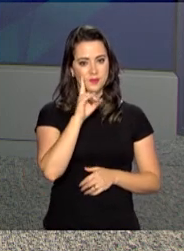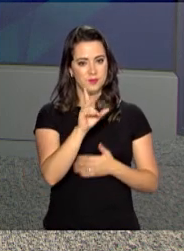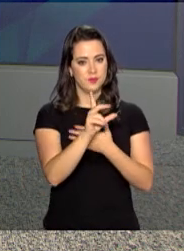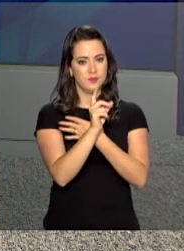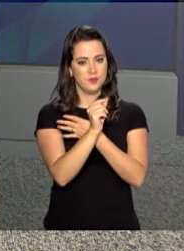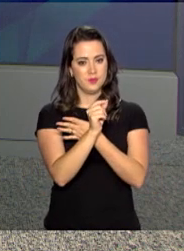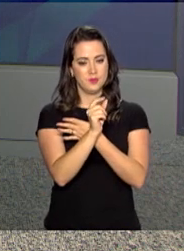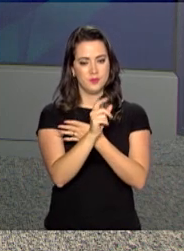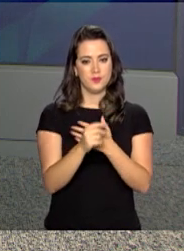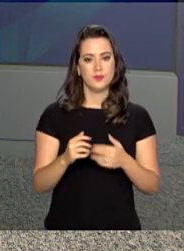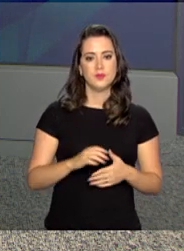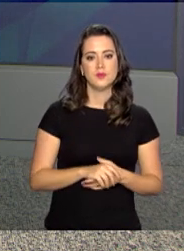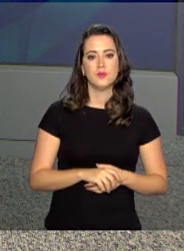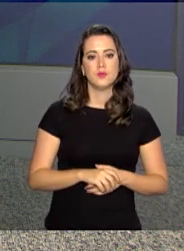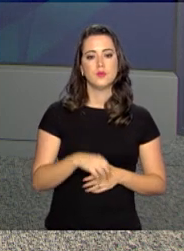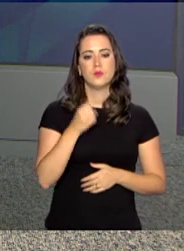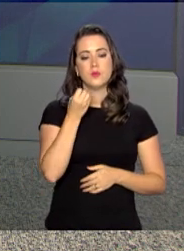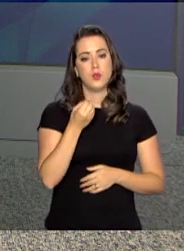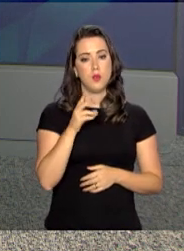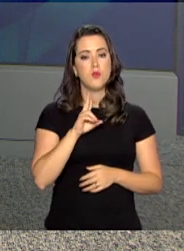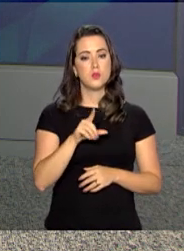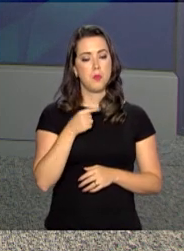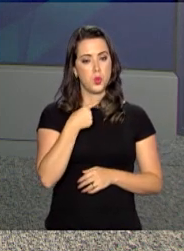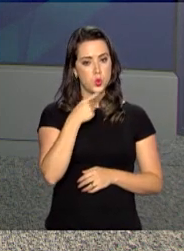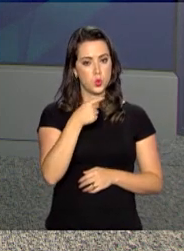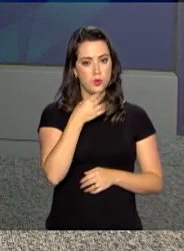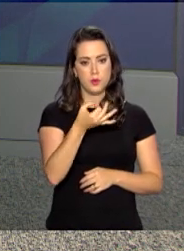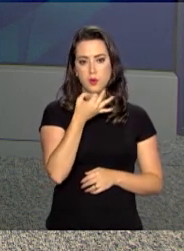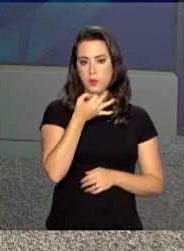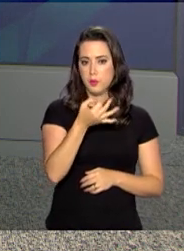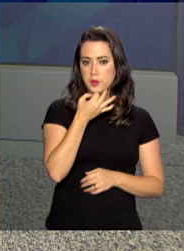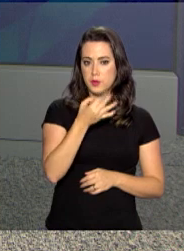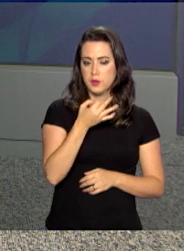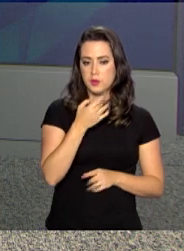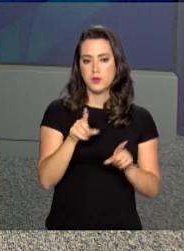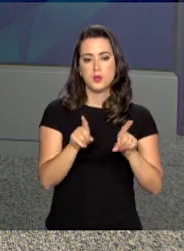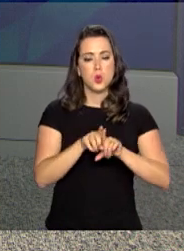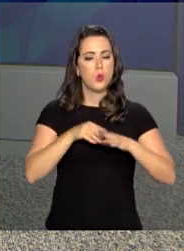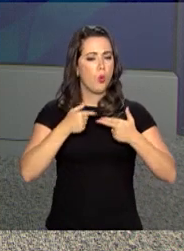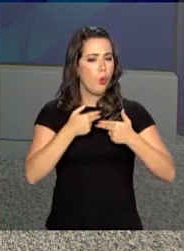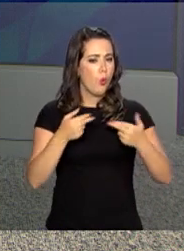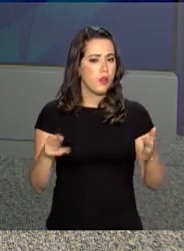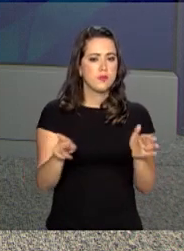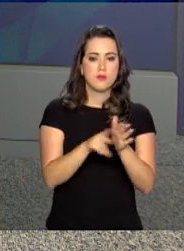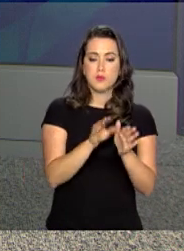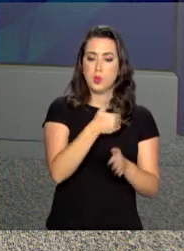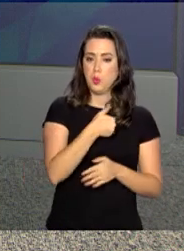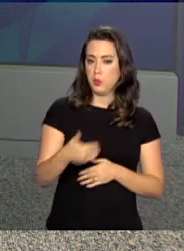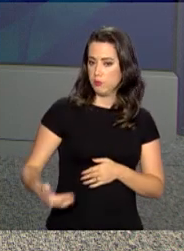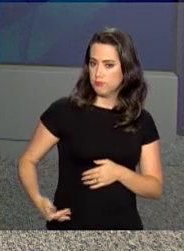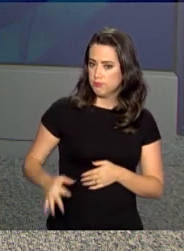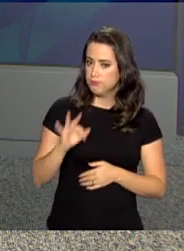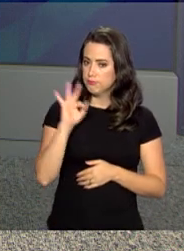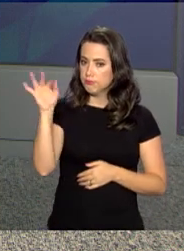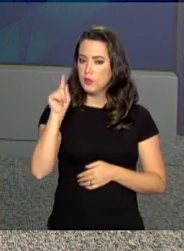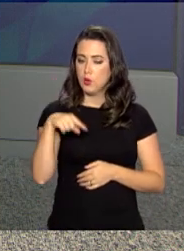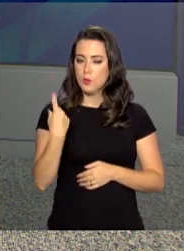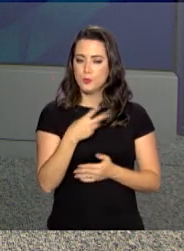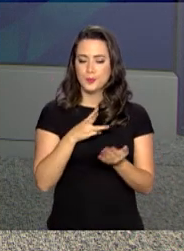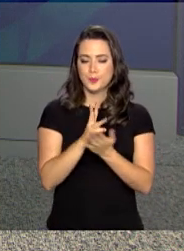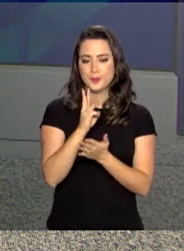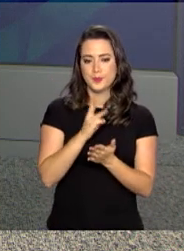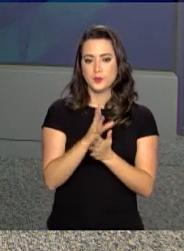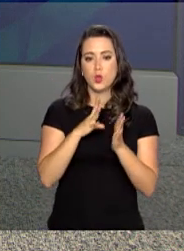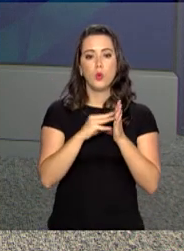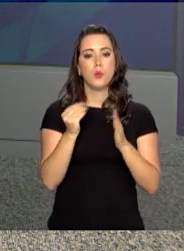Acesse também o nosso perfil no Twitter. Você pode mandar suas sugestões de reportagens e dúvidas sobre programas e ações do governo federal para o